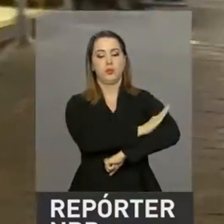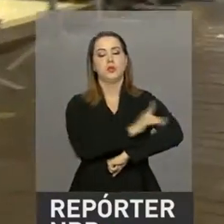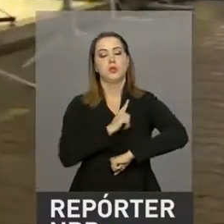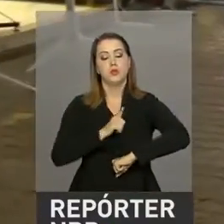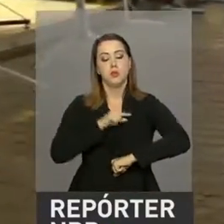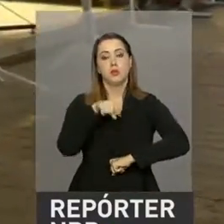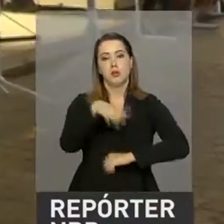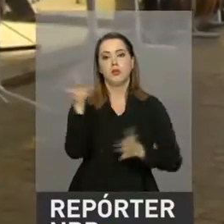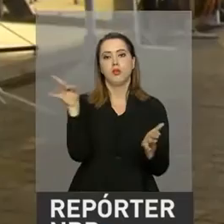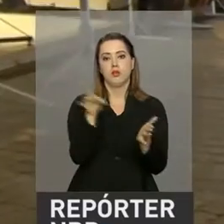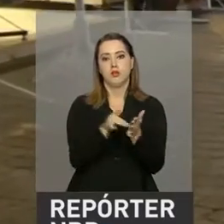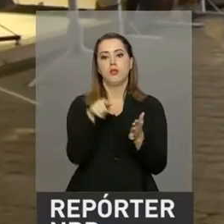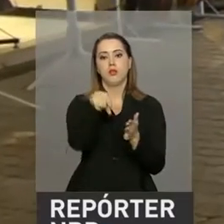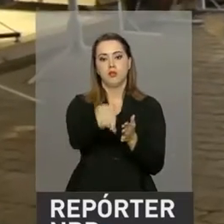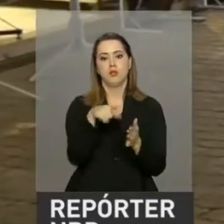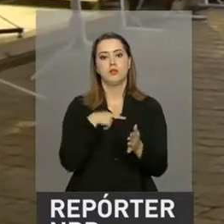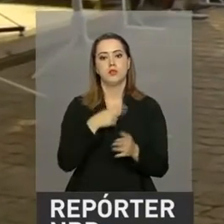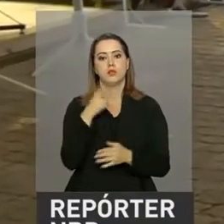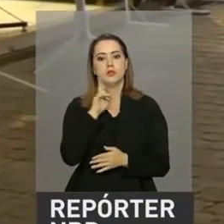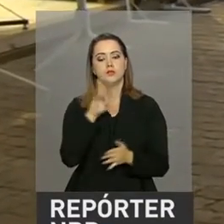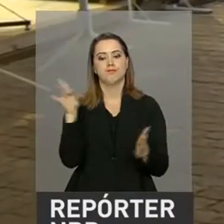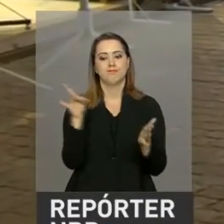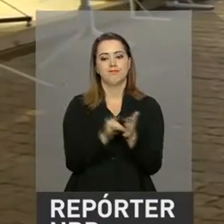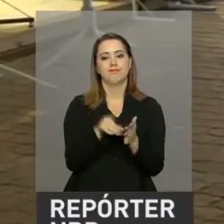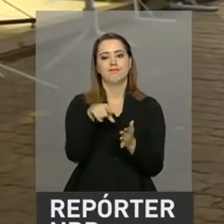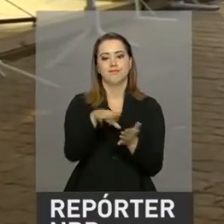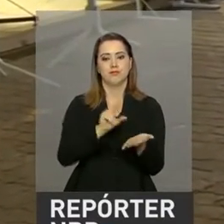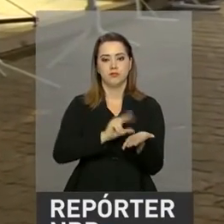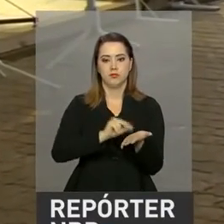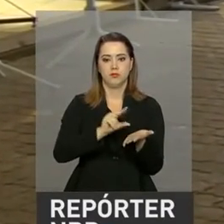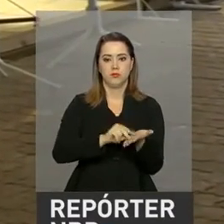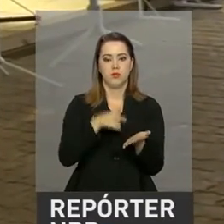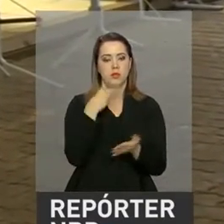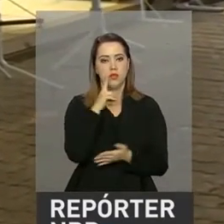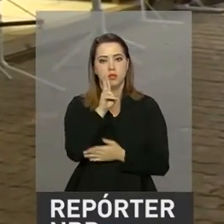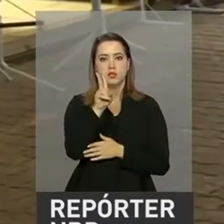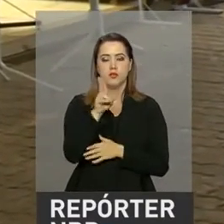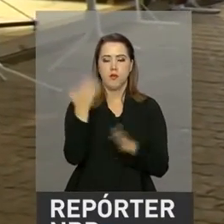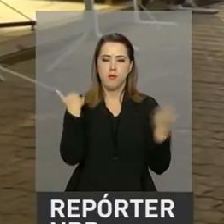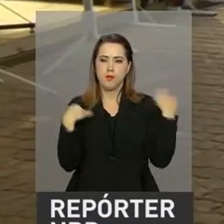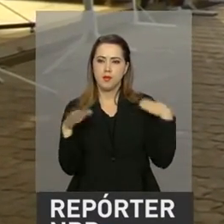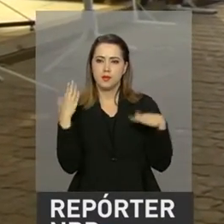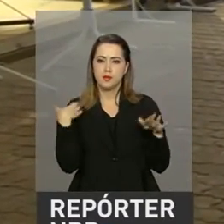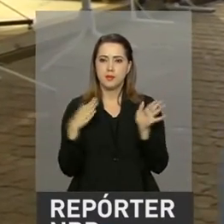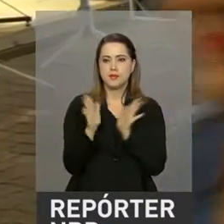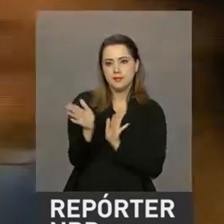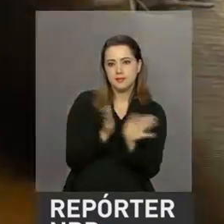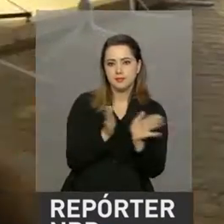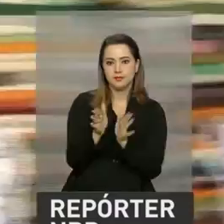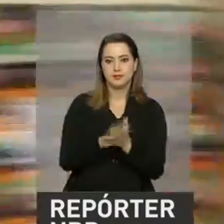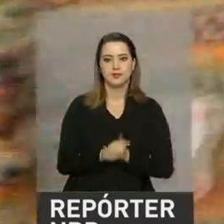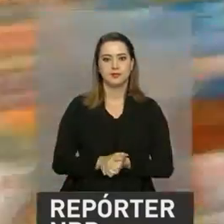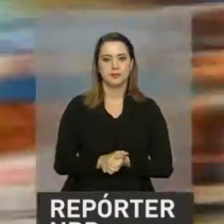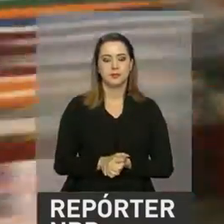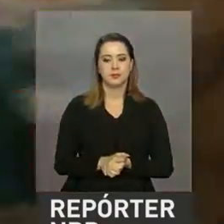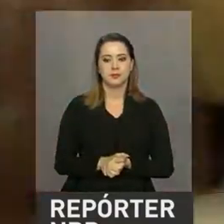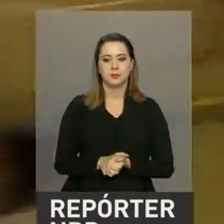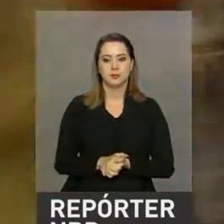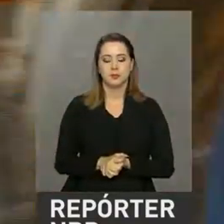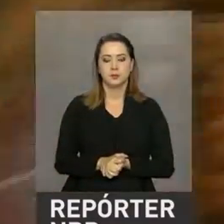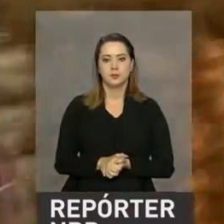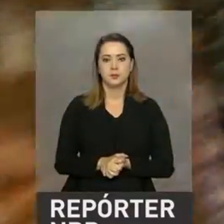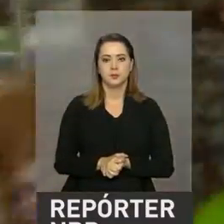que está escrito aqui no aplicativo, a gente confirmou na Feira de São Cristóvão. Vamos continuar nosso passeio da acessibilidade?